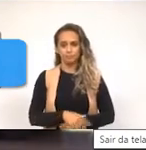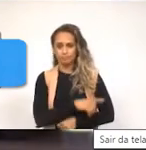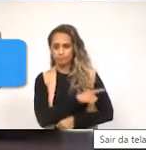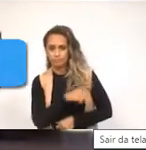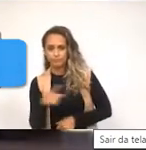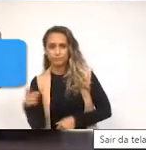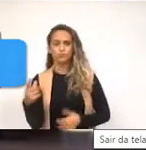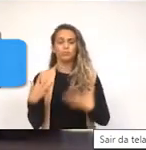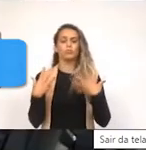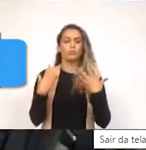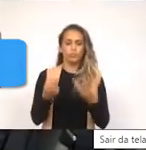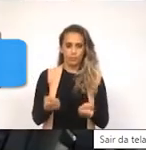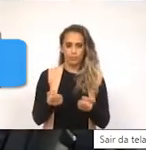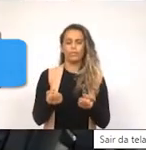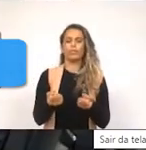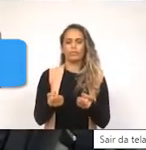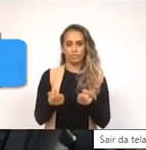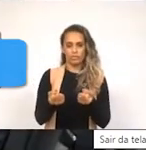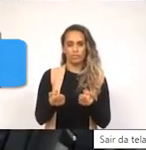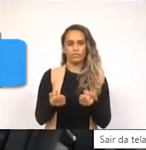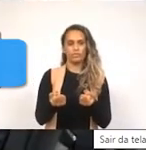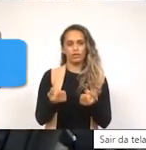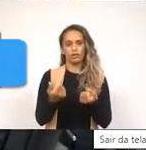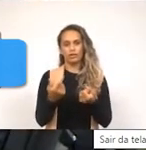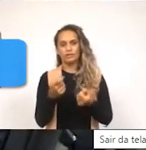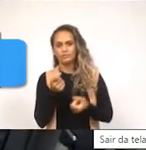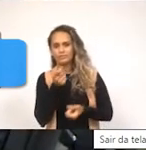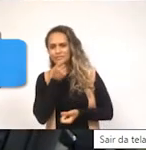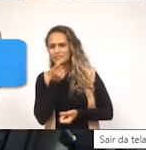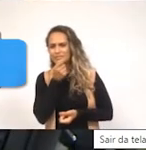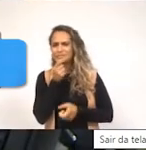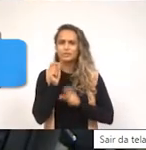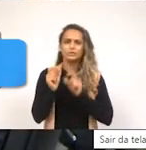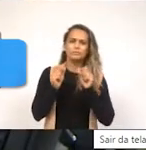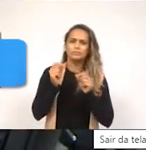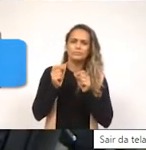Os deputados favoráveis permaneçam como estão.